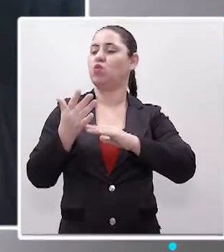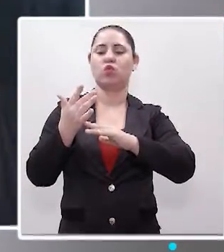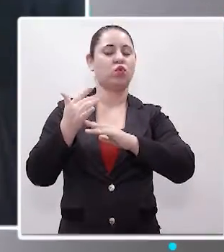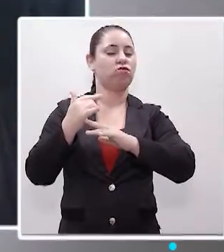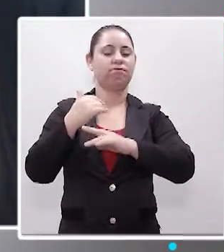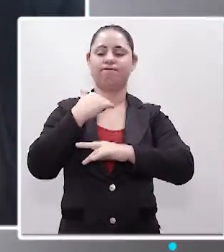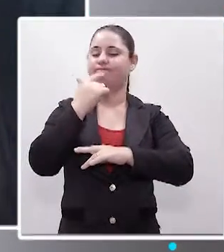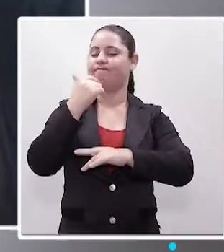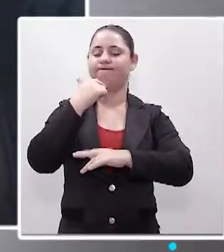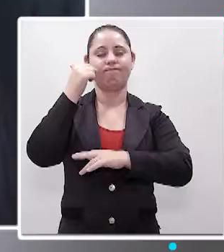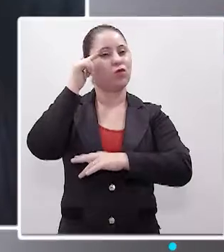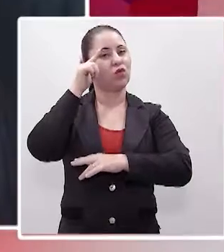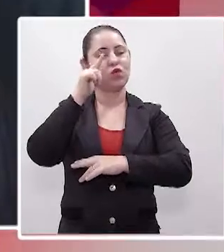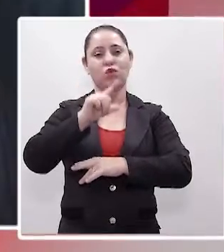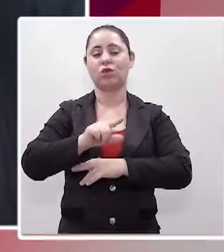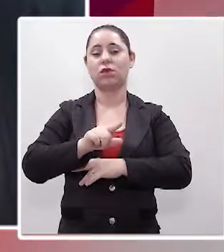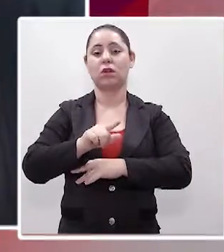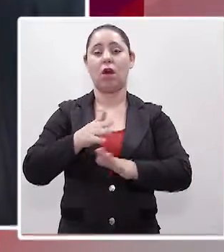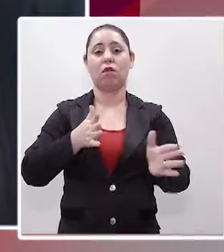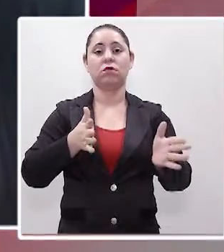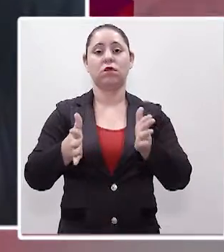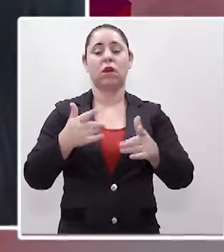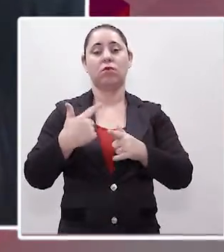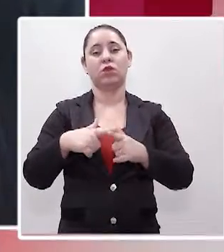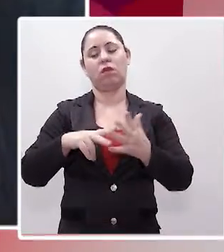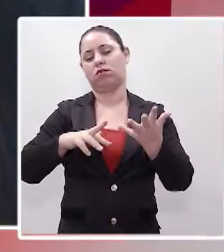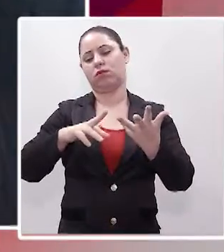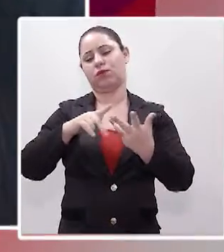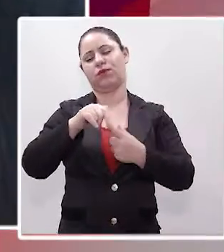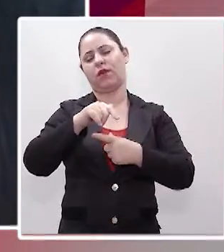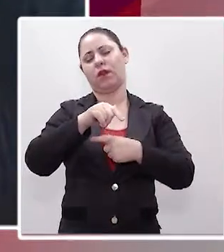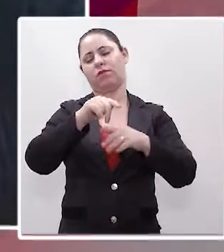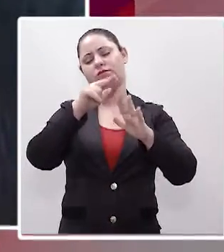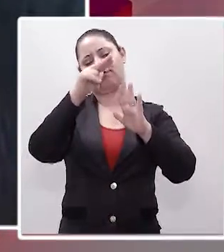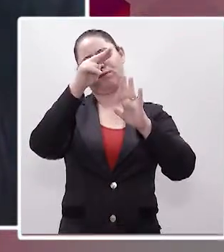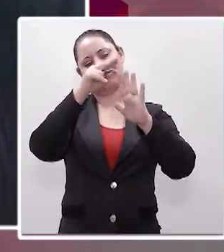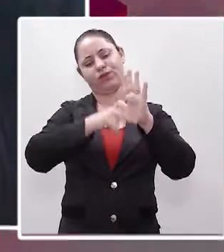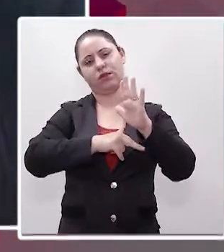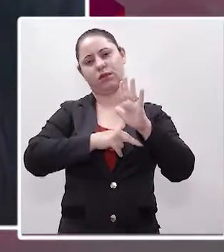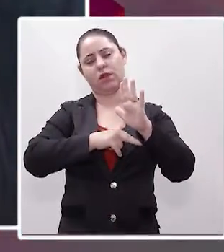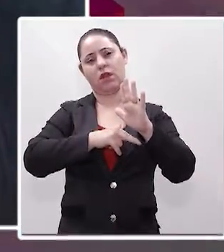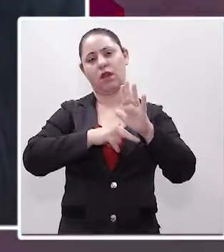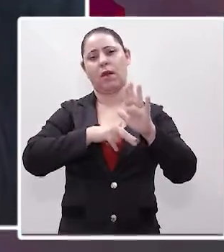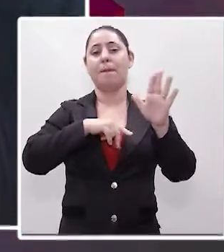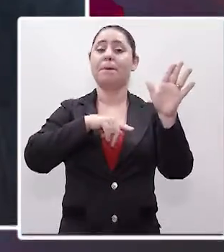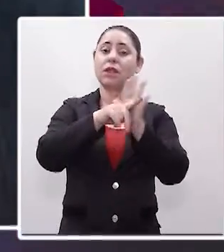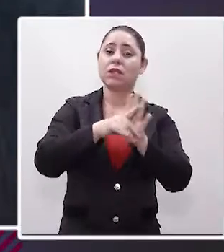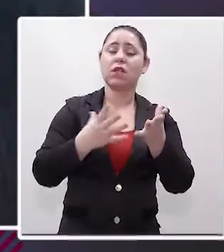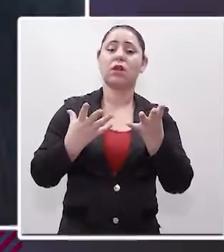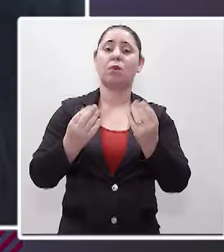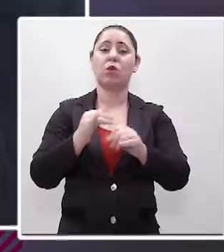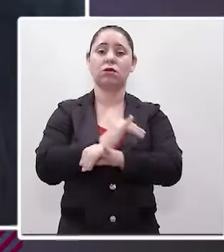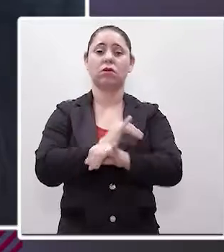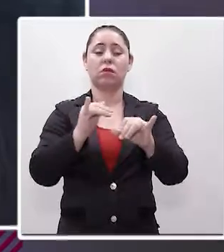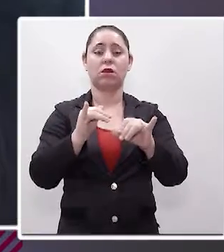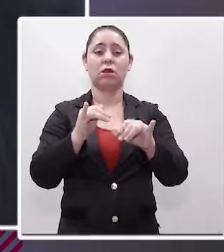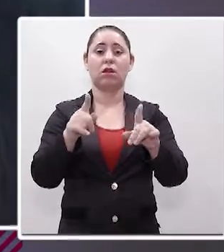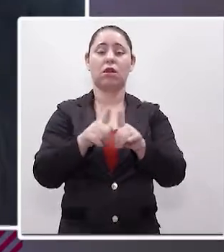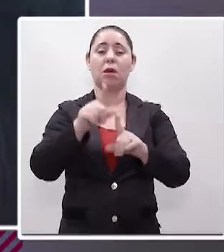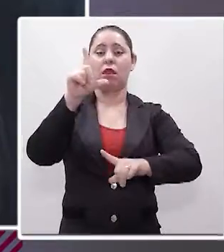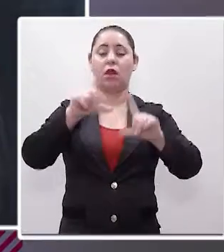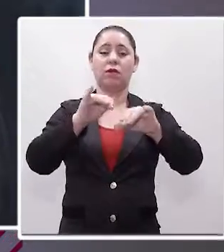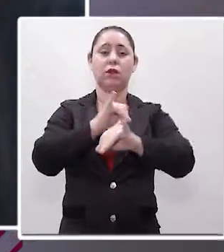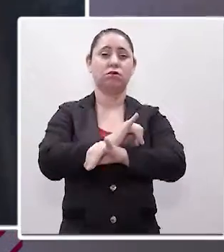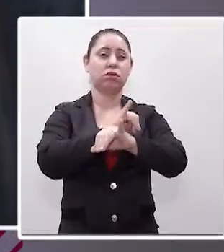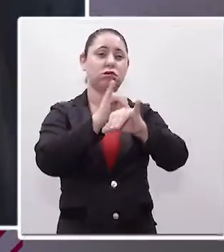muitas crianças não conseguiram acessar, né, por diversos motivos que a gente já viu aí em várias pesquisas